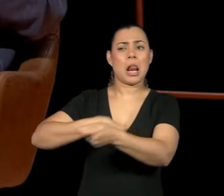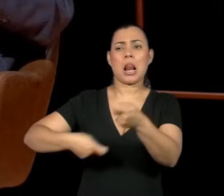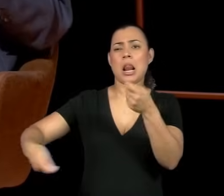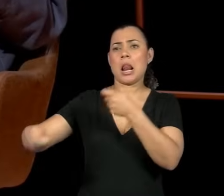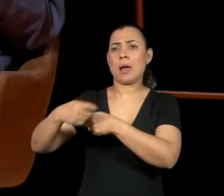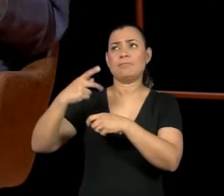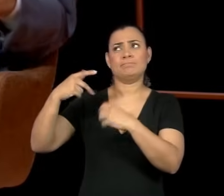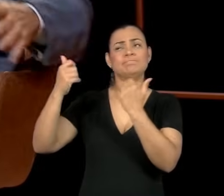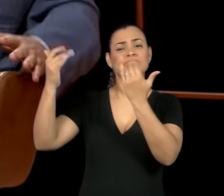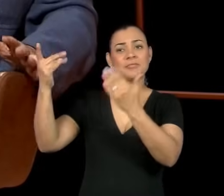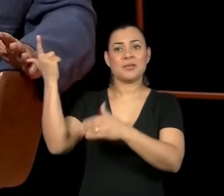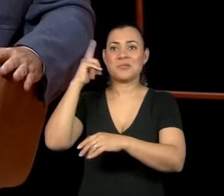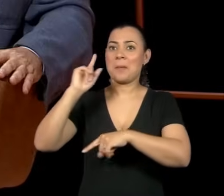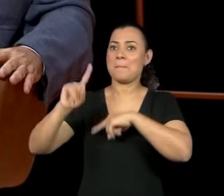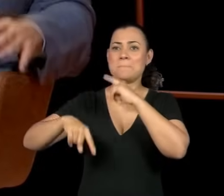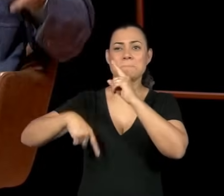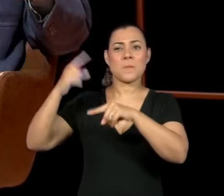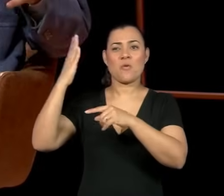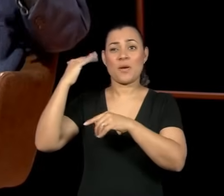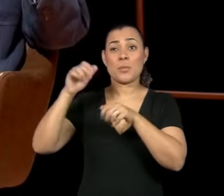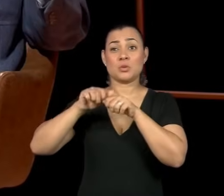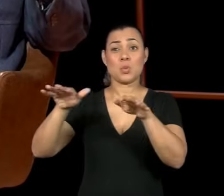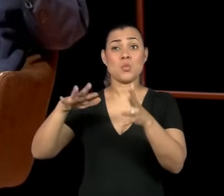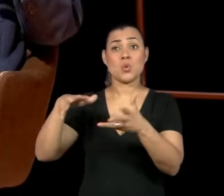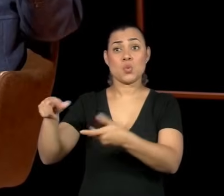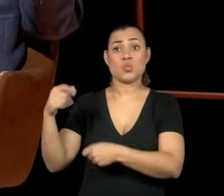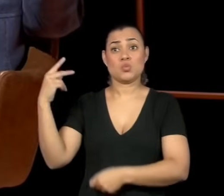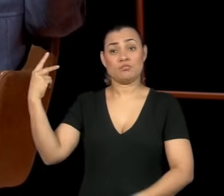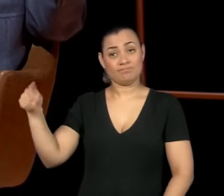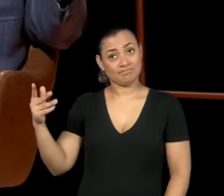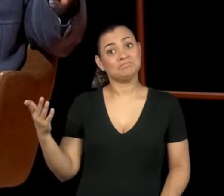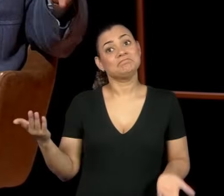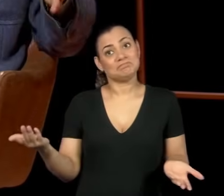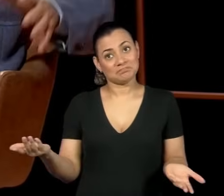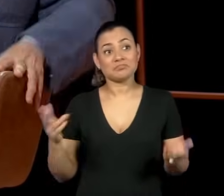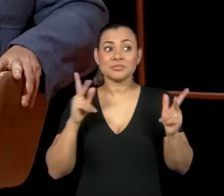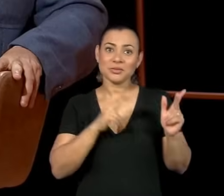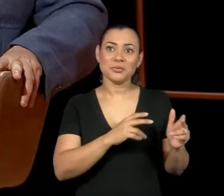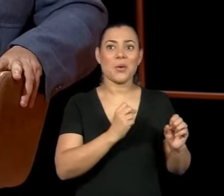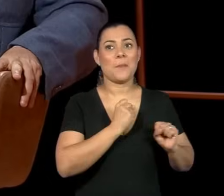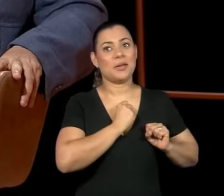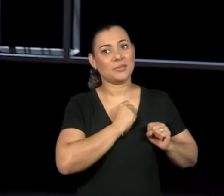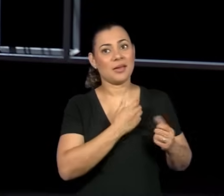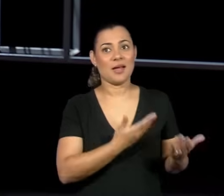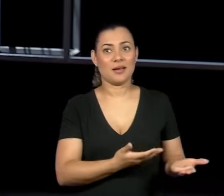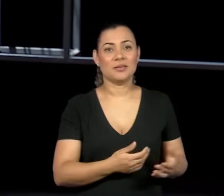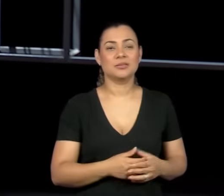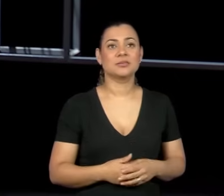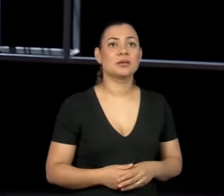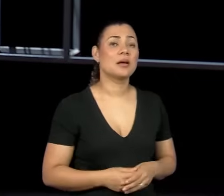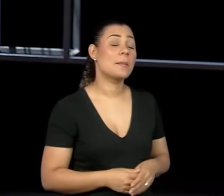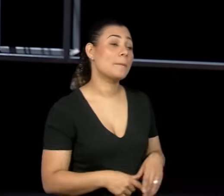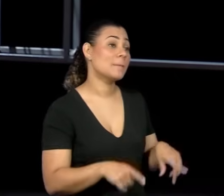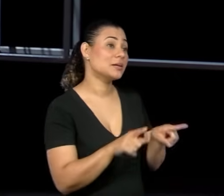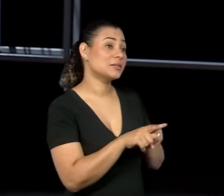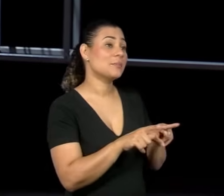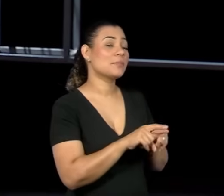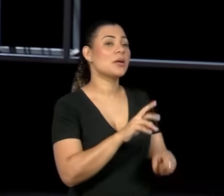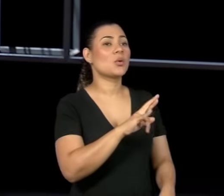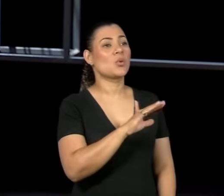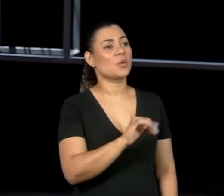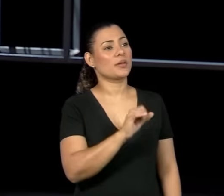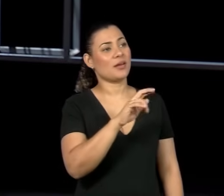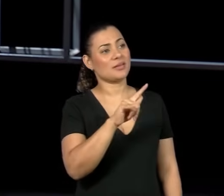suas coisas e é sucesso no mundo inteiro, tanto quanto podia ser Roberto Carlos. Agora, além dele, né, do Julio